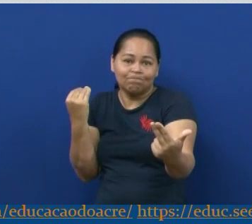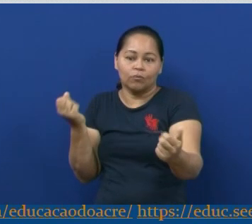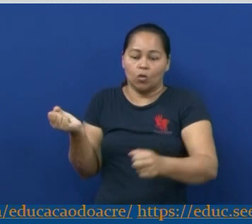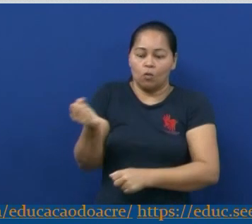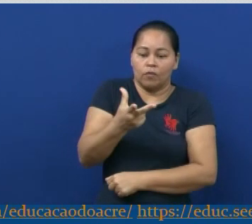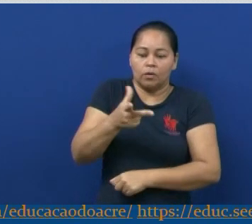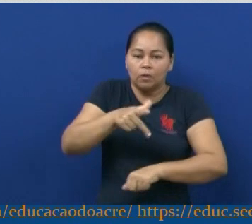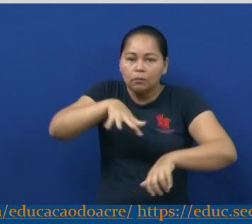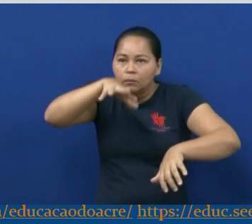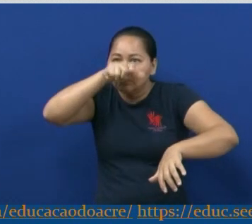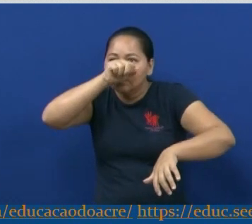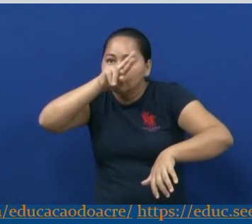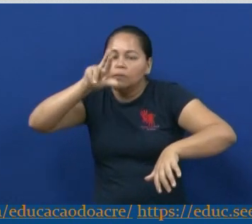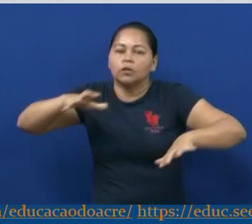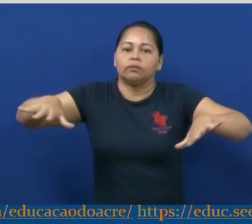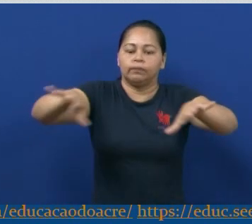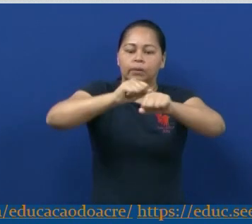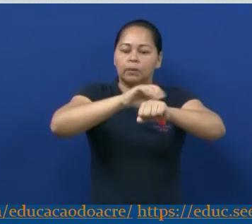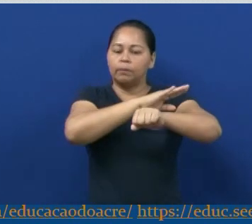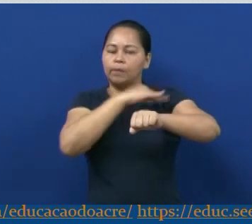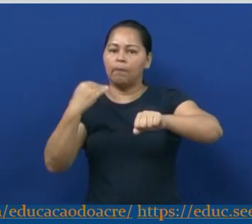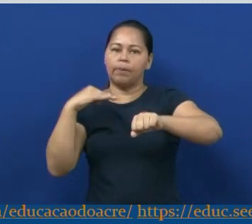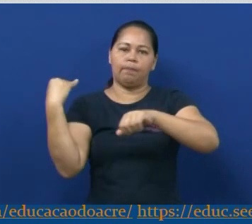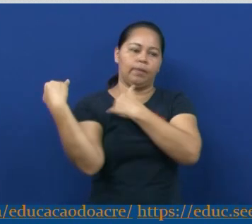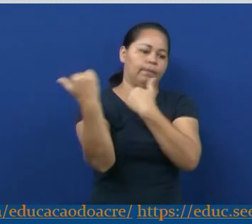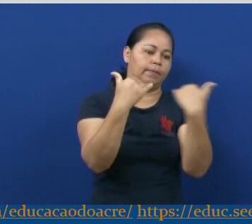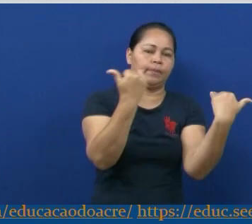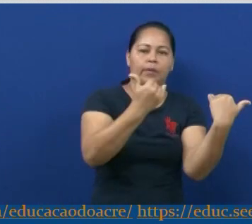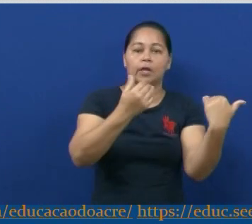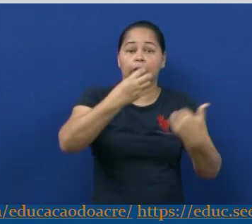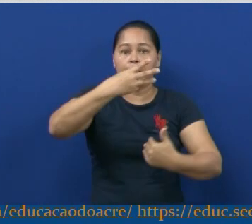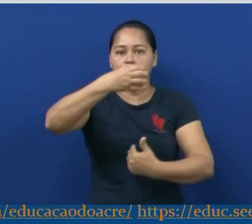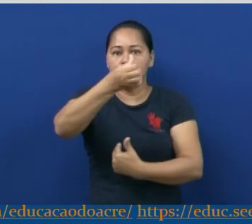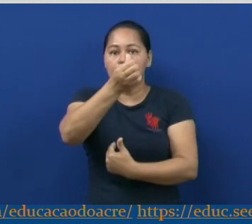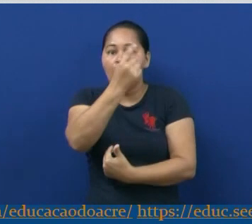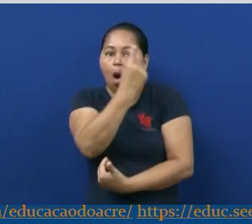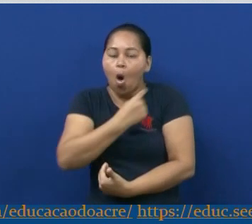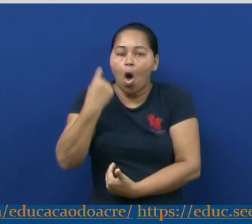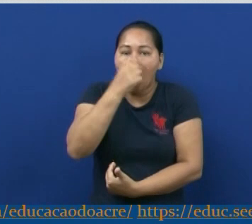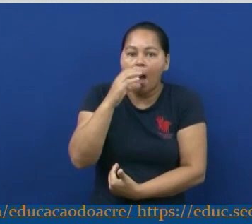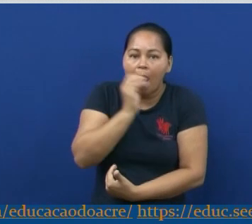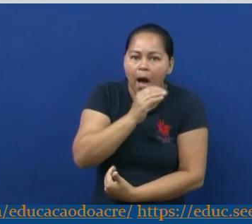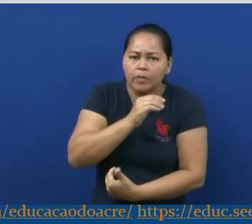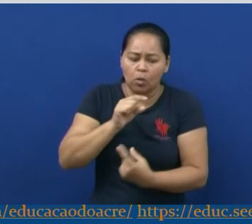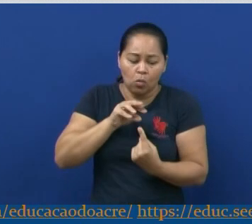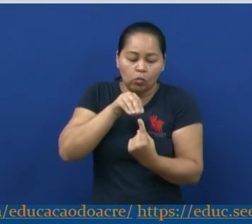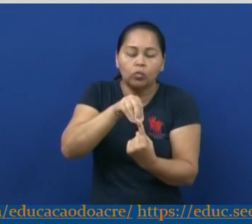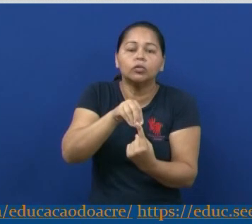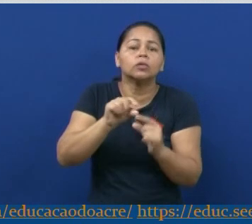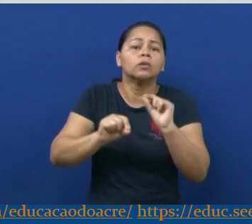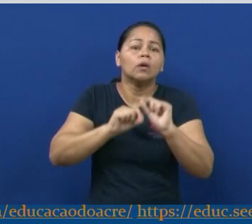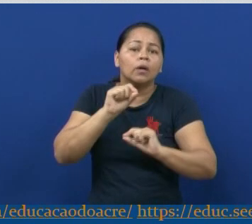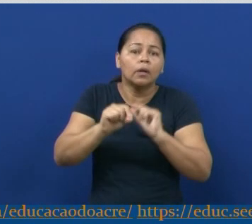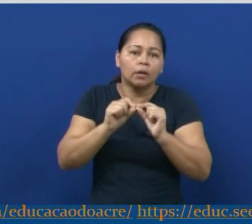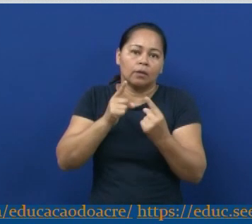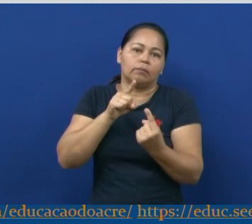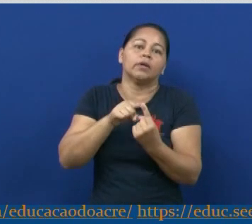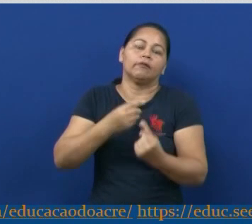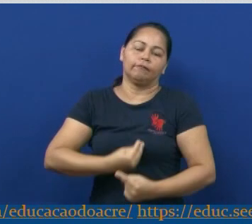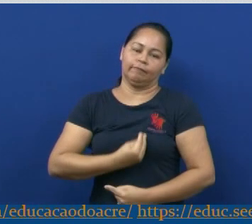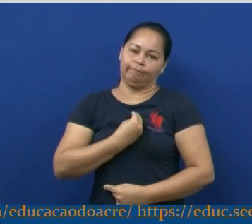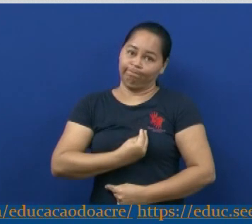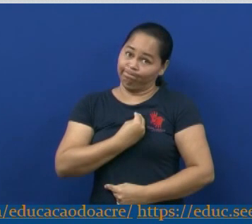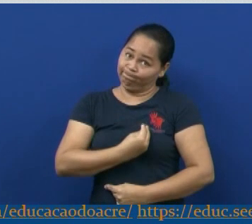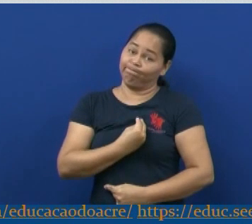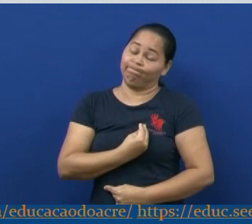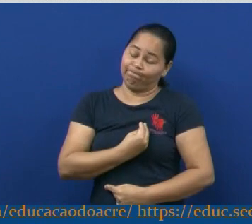pelo ar, não tem cura e mata em 36 horas. Agora, o único objetivo é sobreviver.